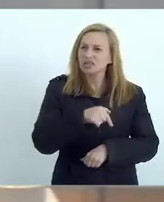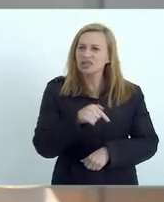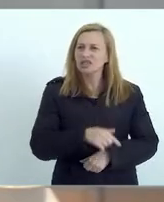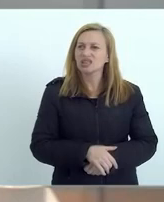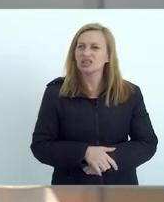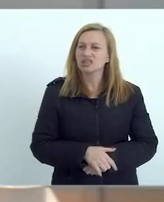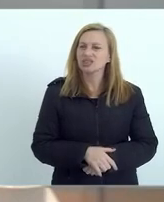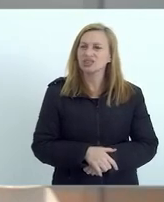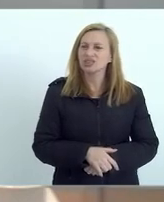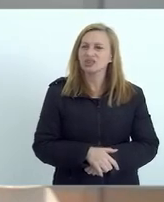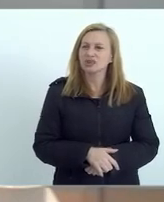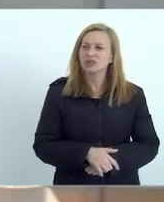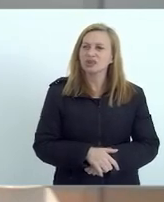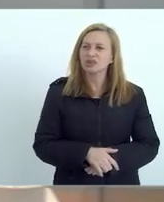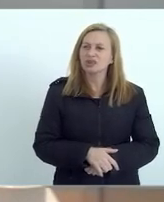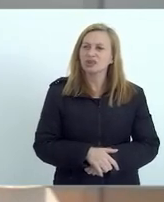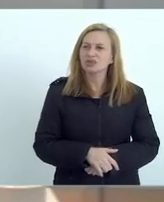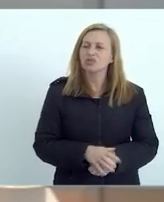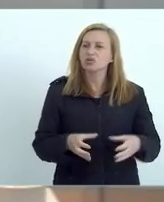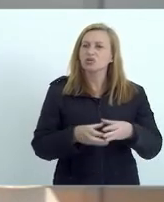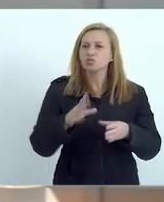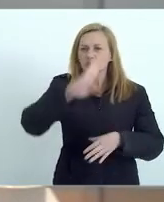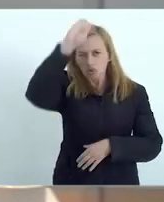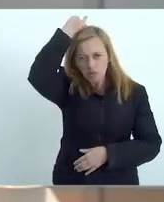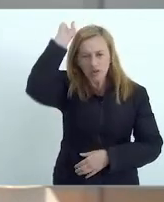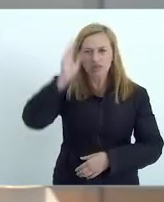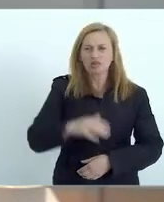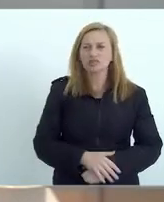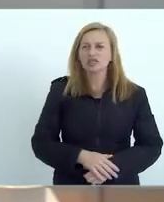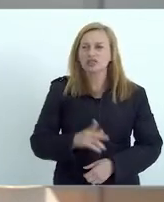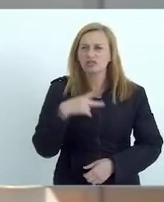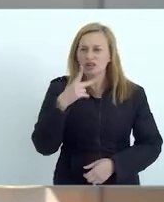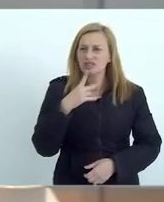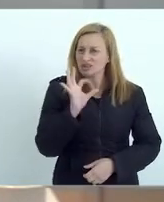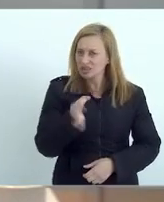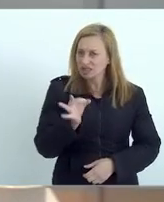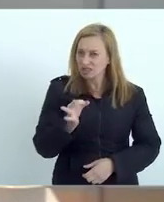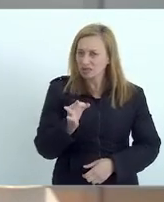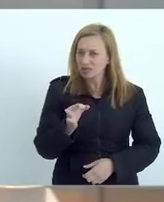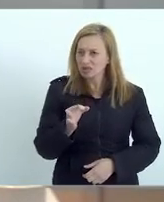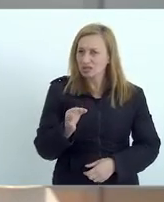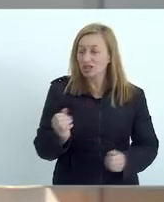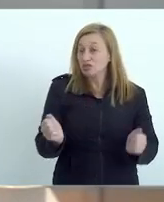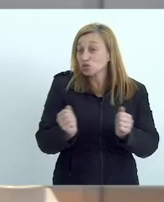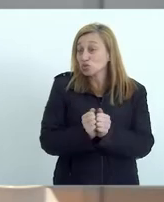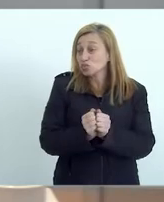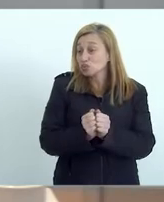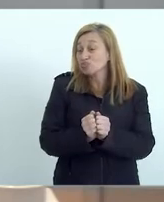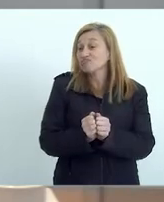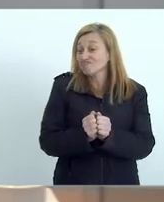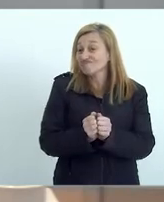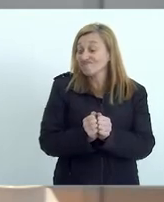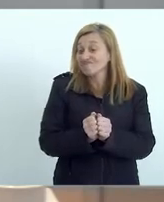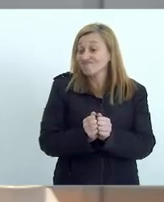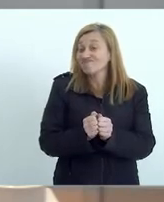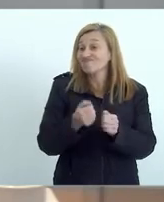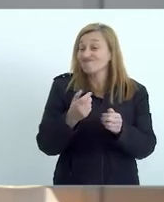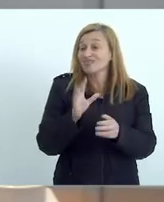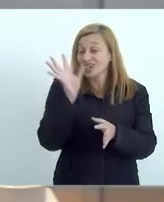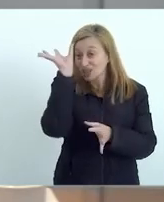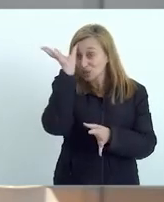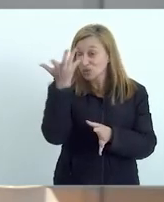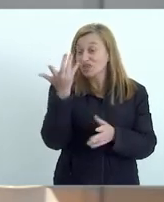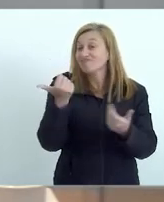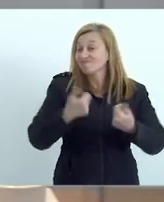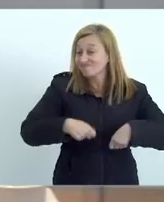com aqui com corpo de bombeiros dizendo que de fato a gente está do mesmo lado do balcão está tentando